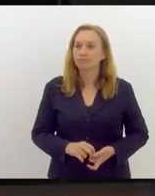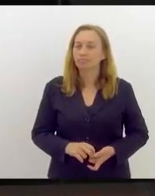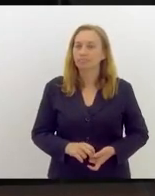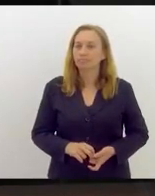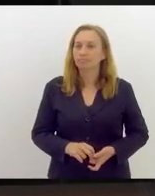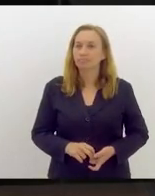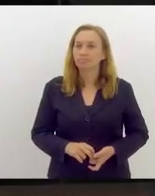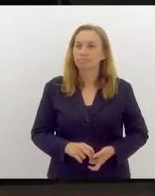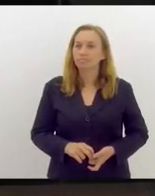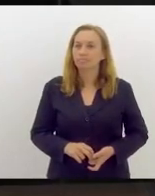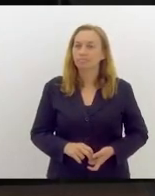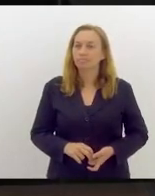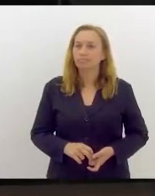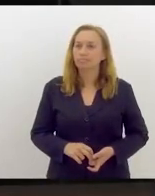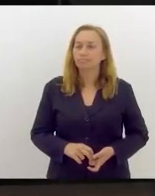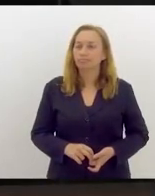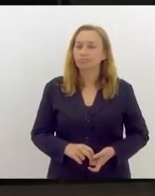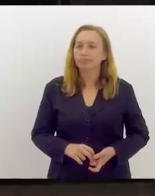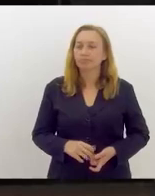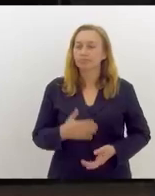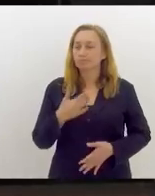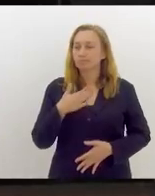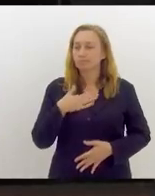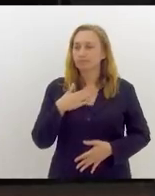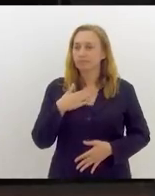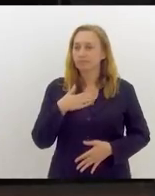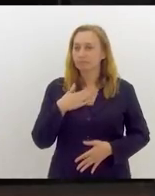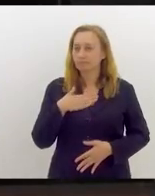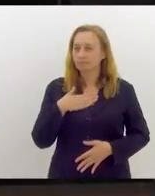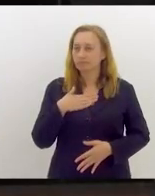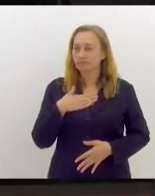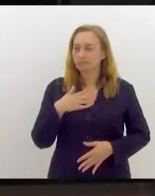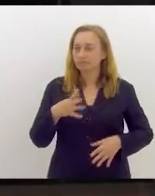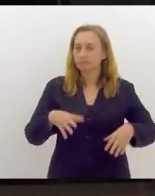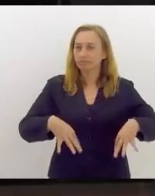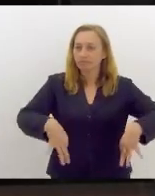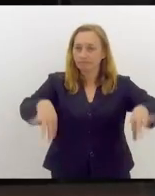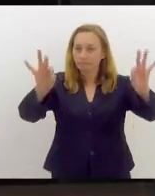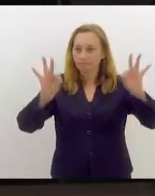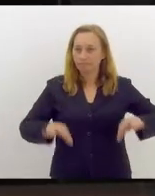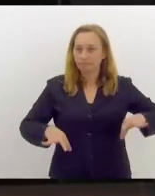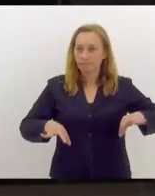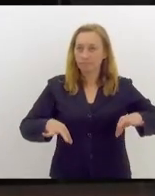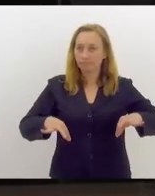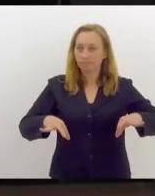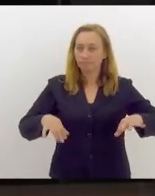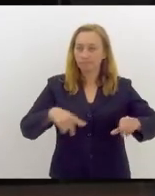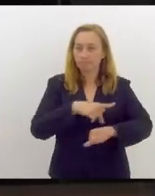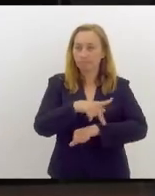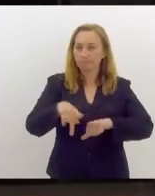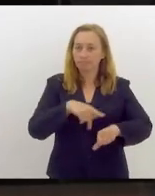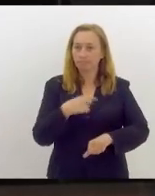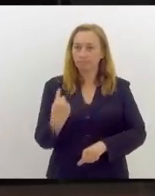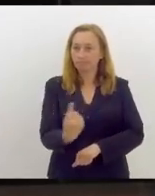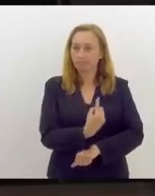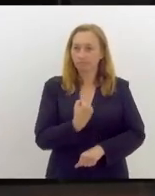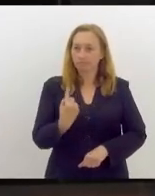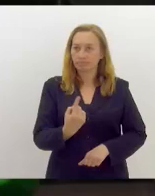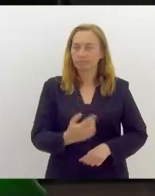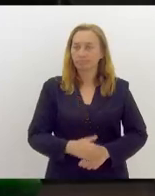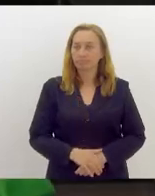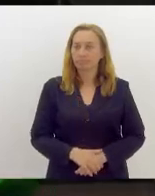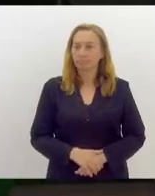deputados trago aqui comigo a bandeira do nosso país uma